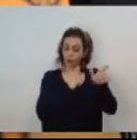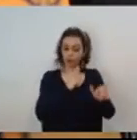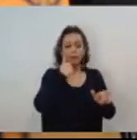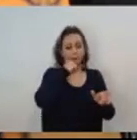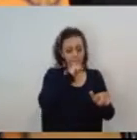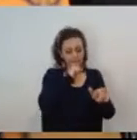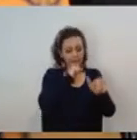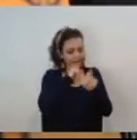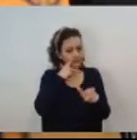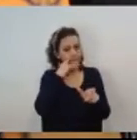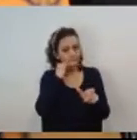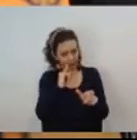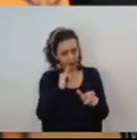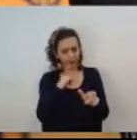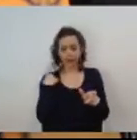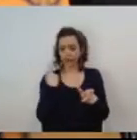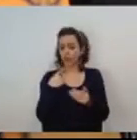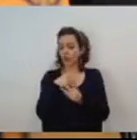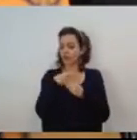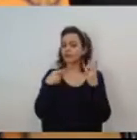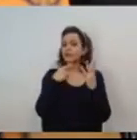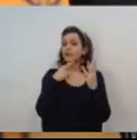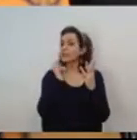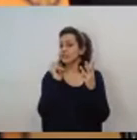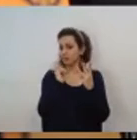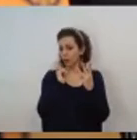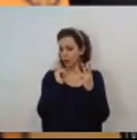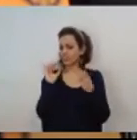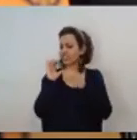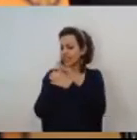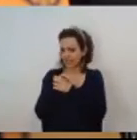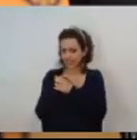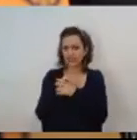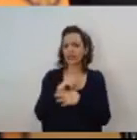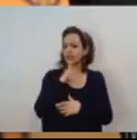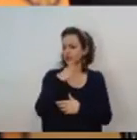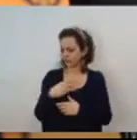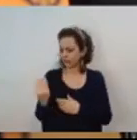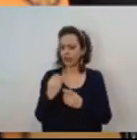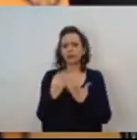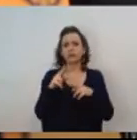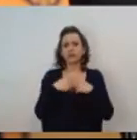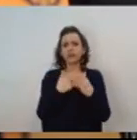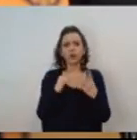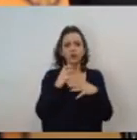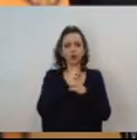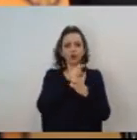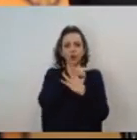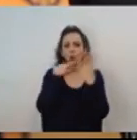casados e com suas famílias então nós somos falando de quatro famílias 11 pessoas OK é